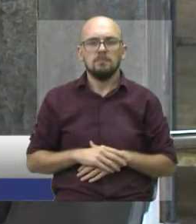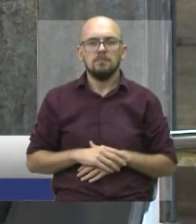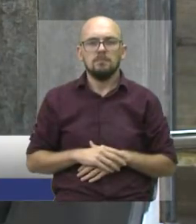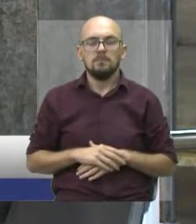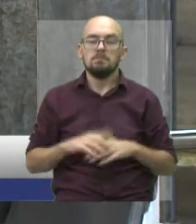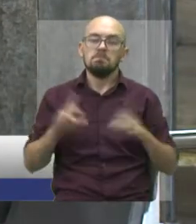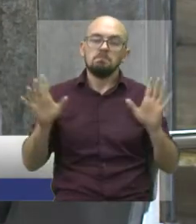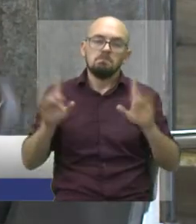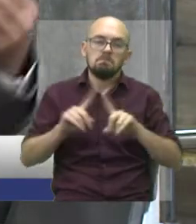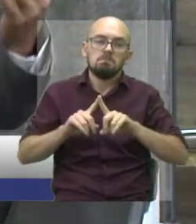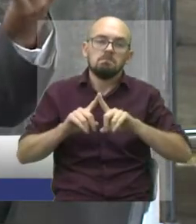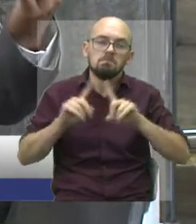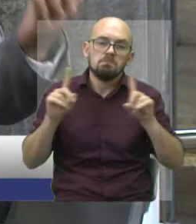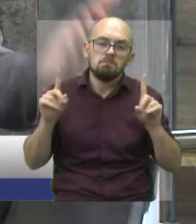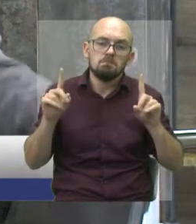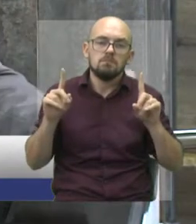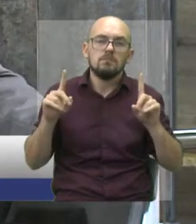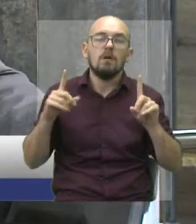Mas temos